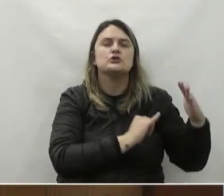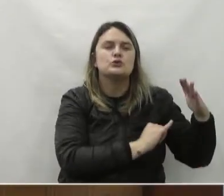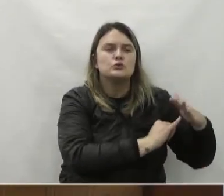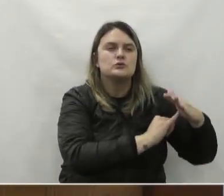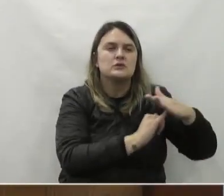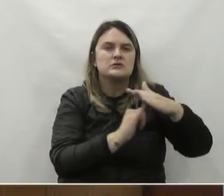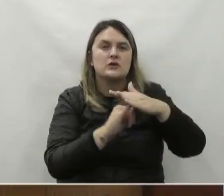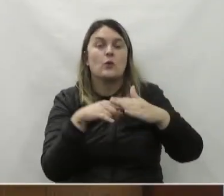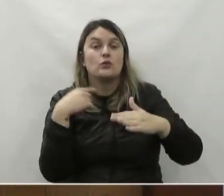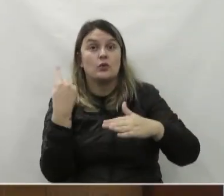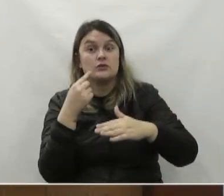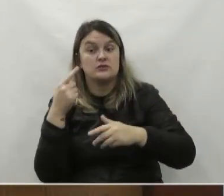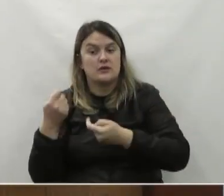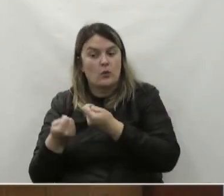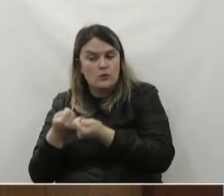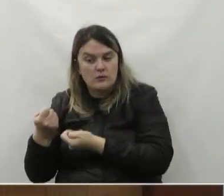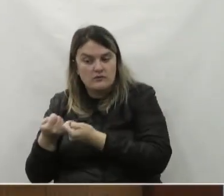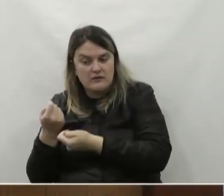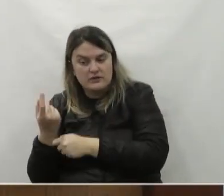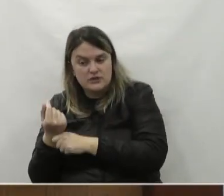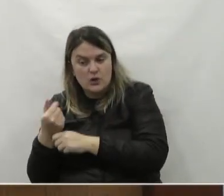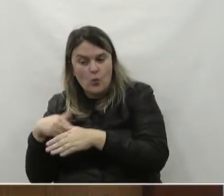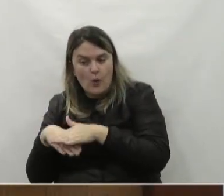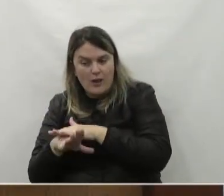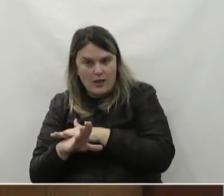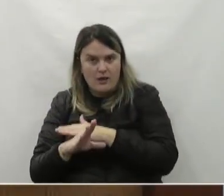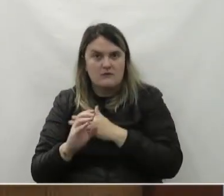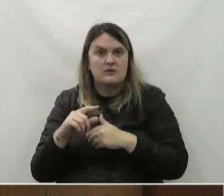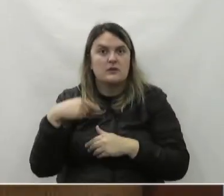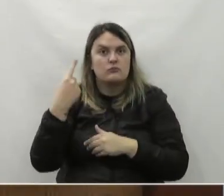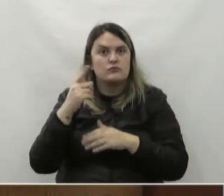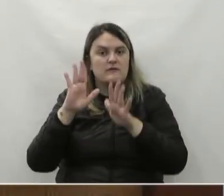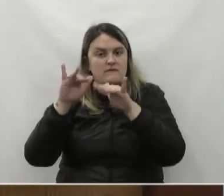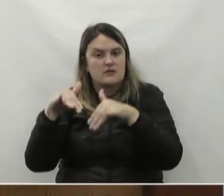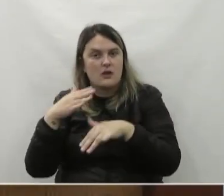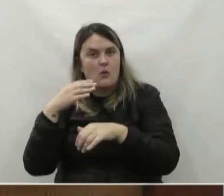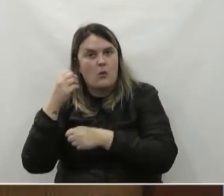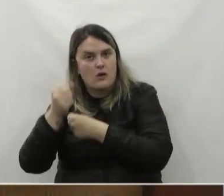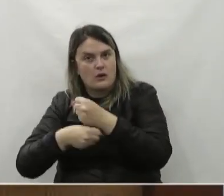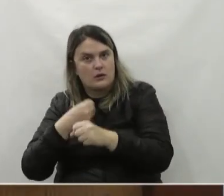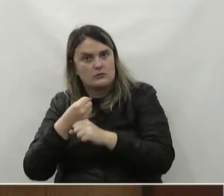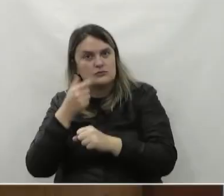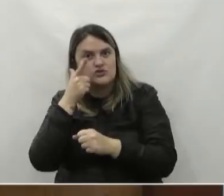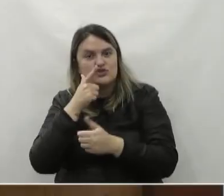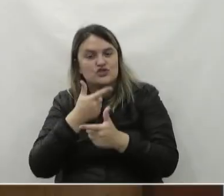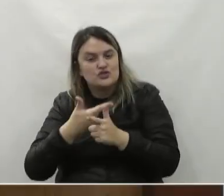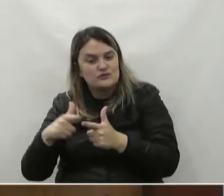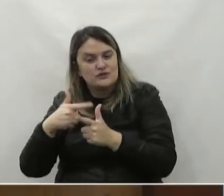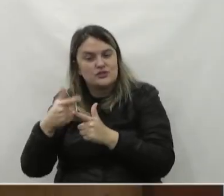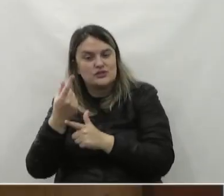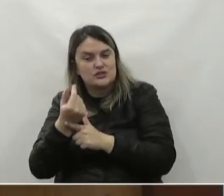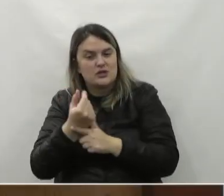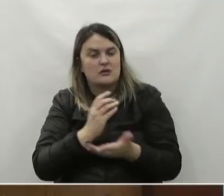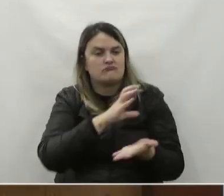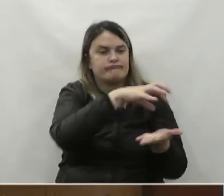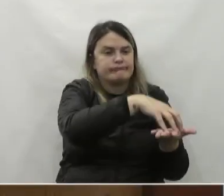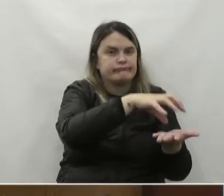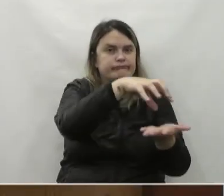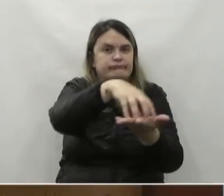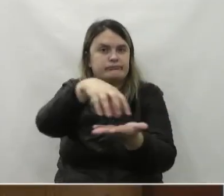valores que eram repassados, né? Nossas entidades aí que prestam um serviço na questão